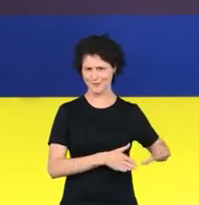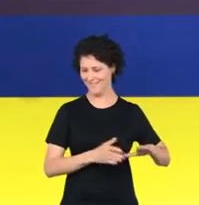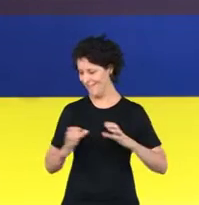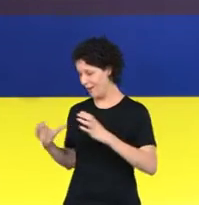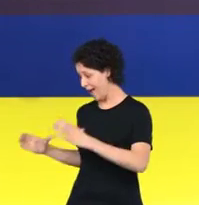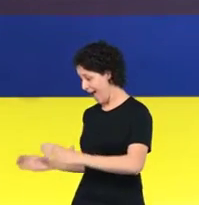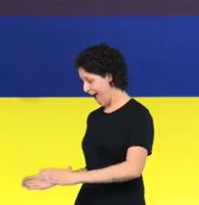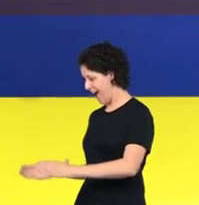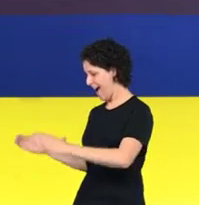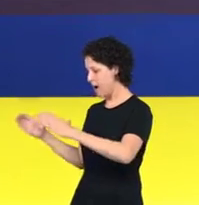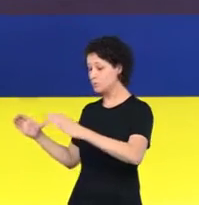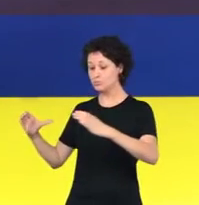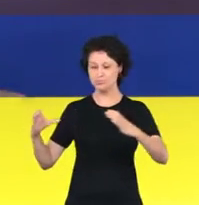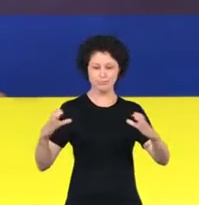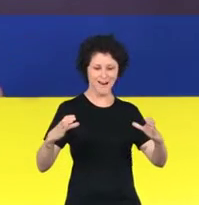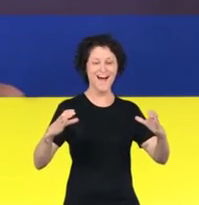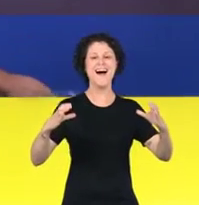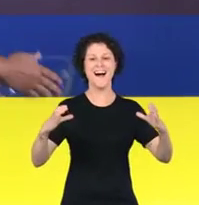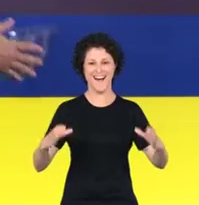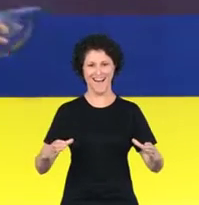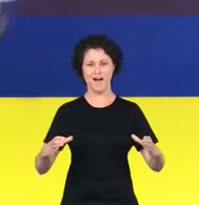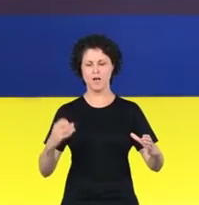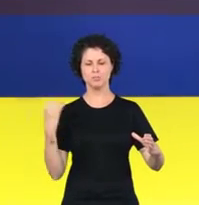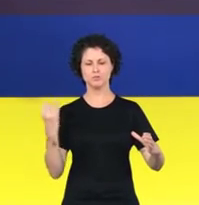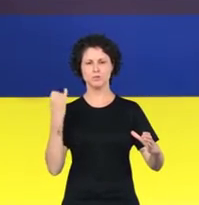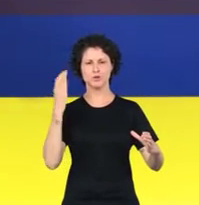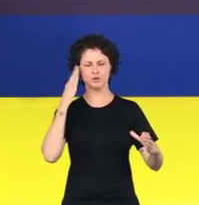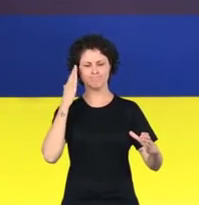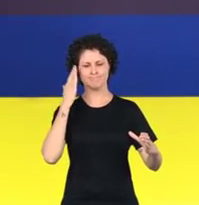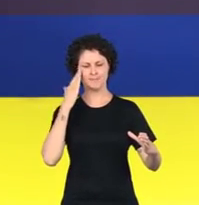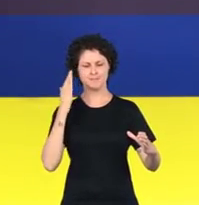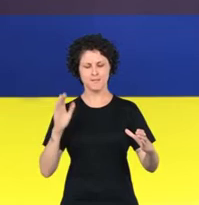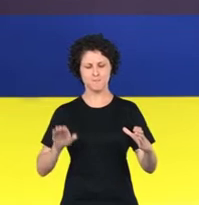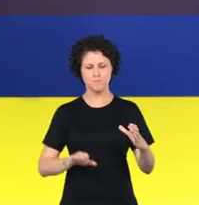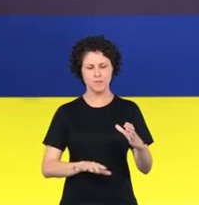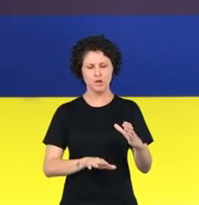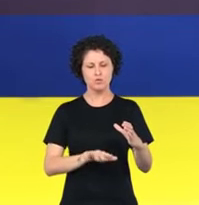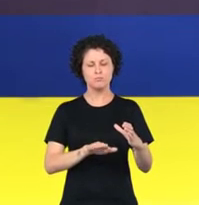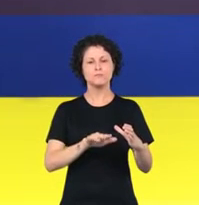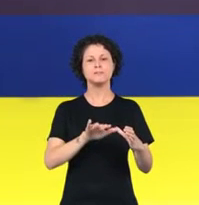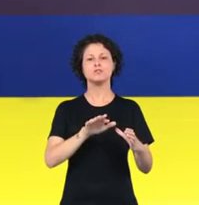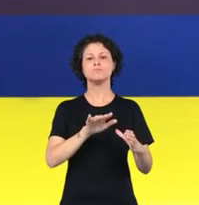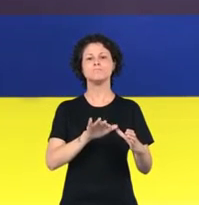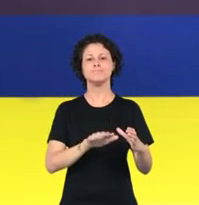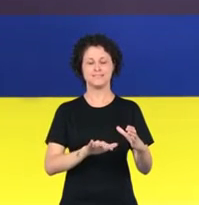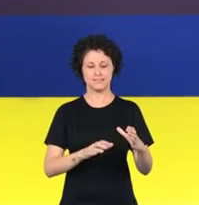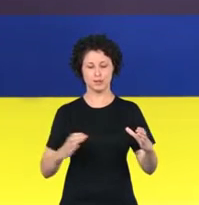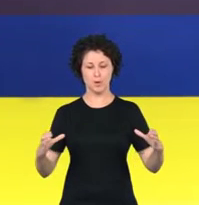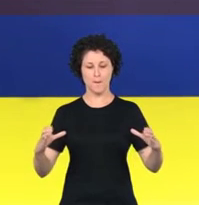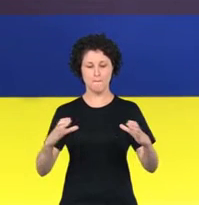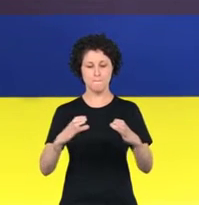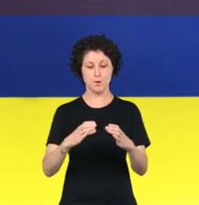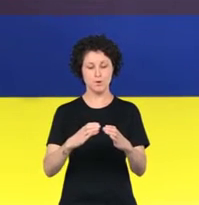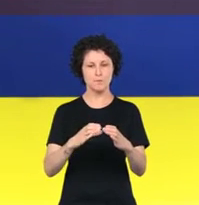Eu preciso de uma tigela. Eu vou pegar. É importante saber que a tigela precisa ter uma capacidade o suficiente para